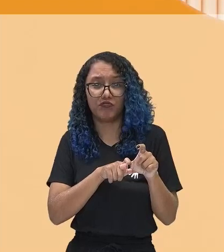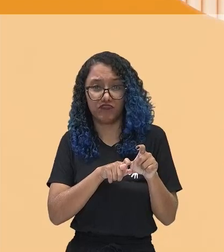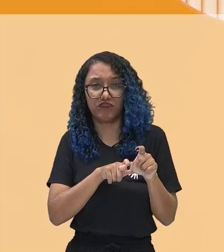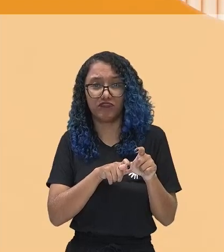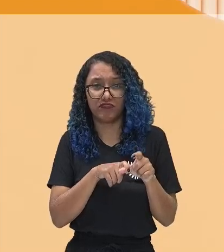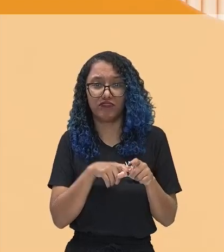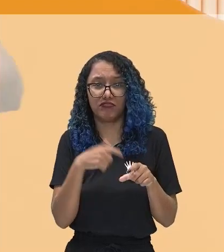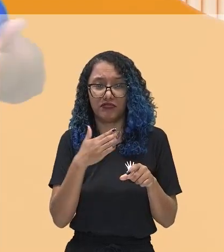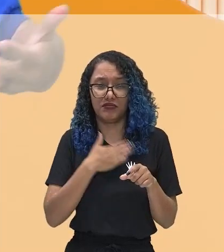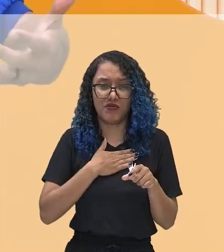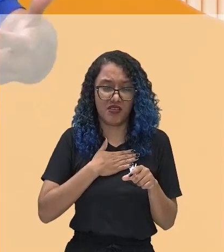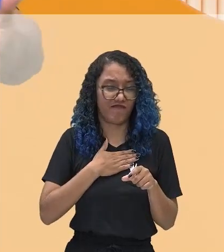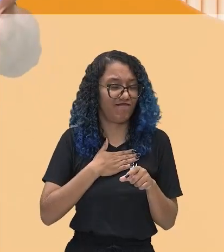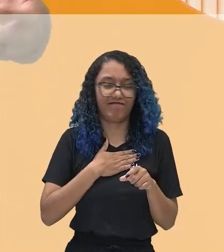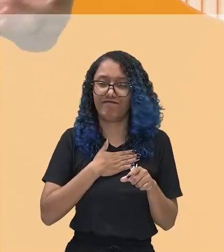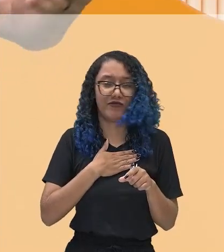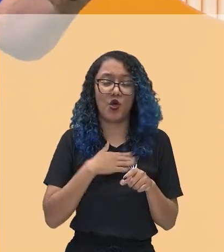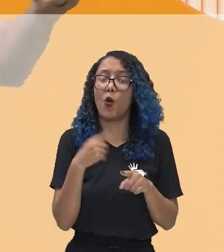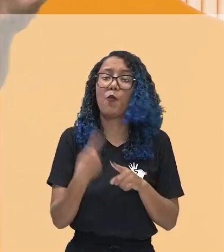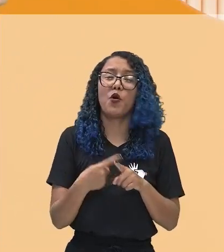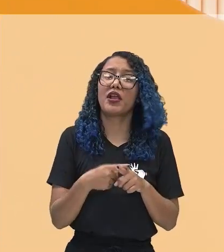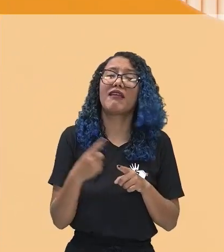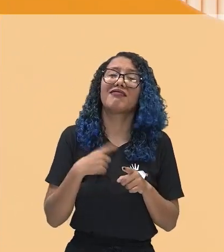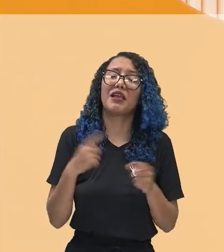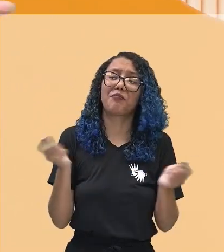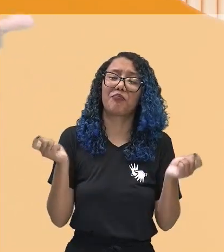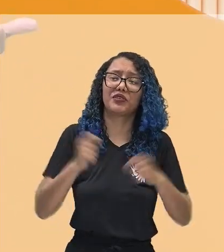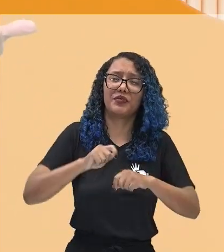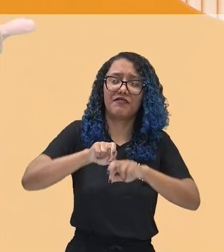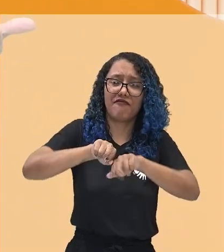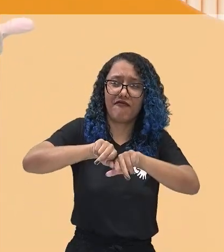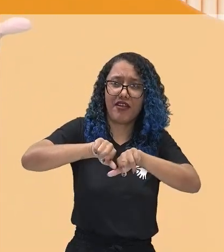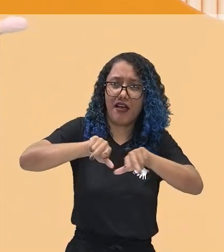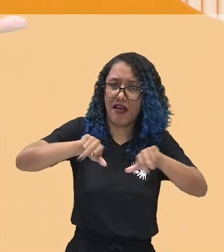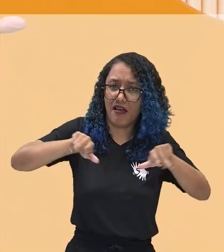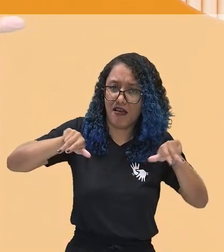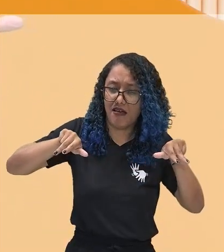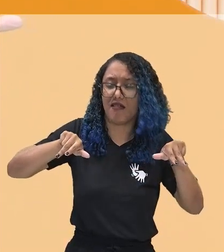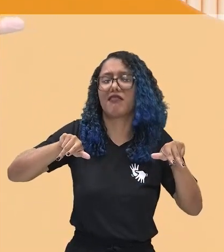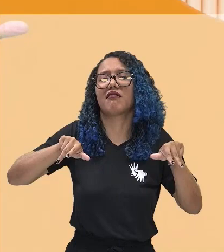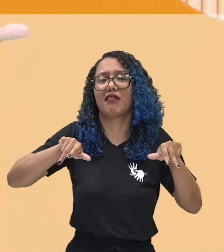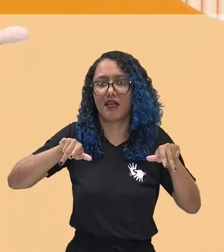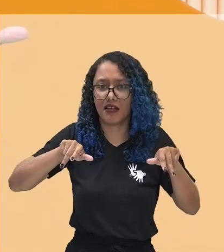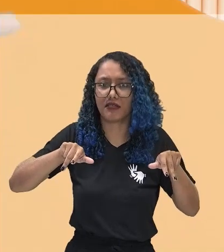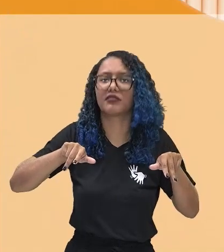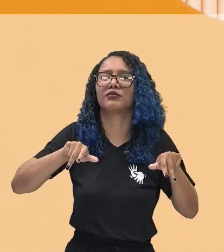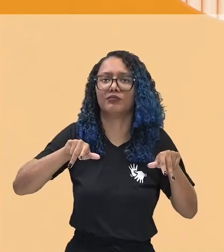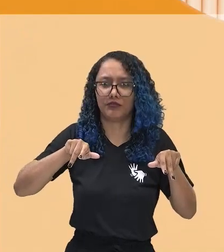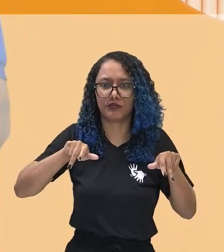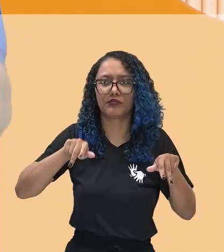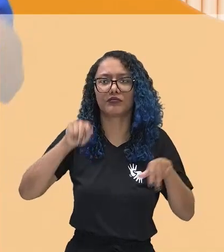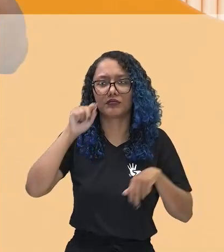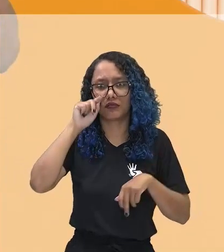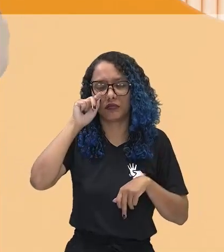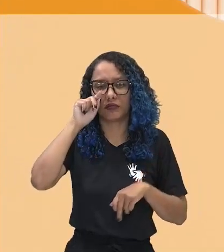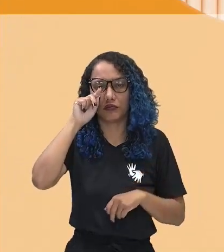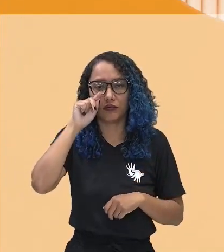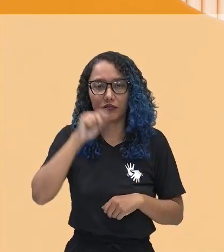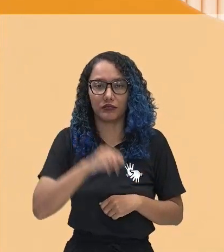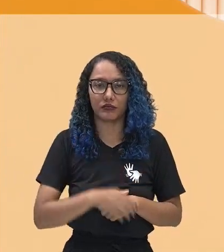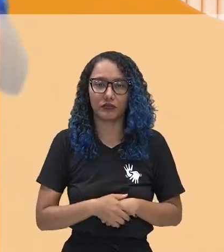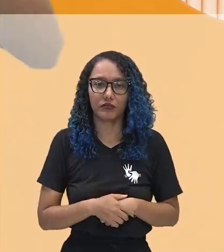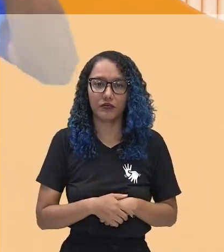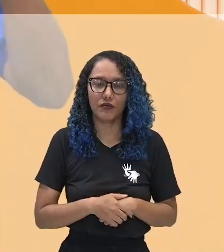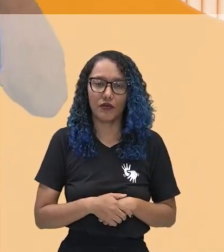não depende, porque existem possibilidades nessa minha existência aí. Tá bom? Então, por